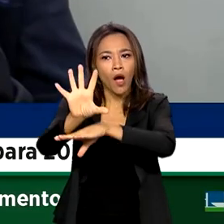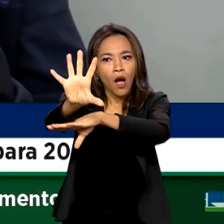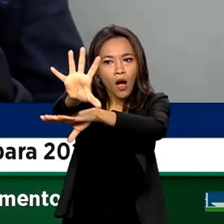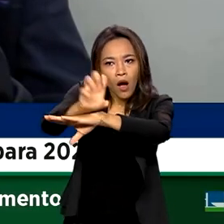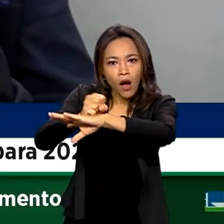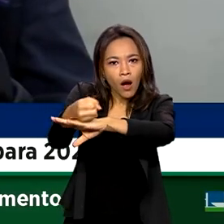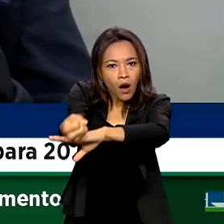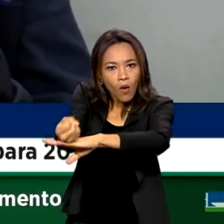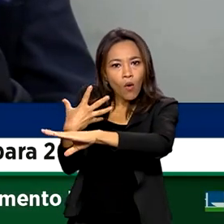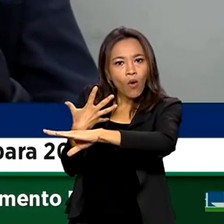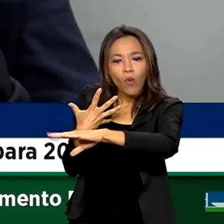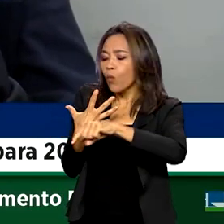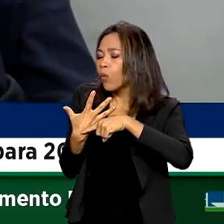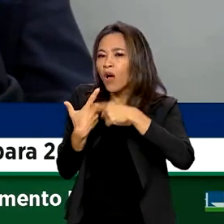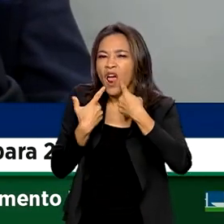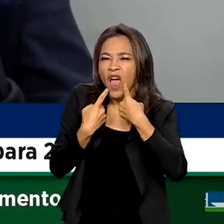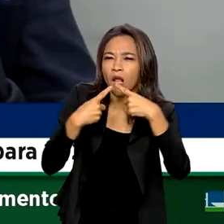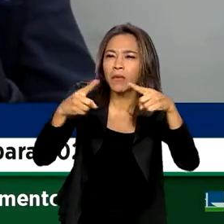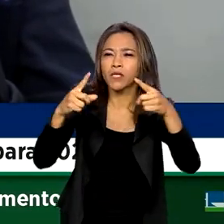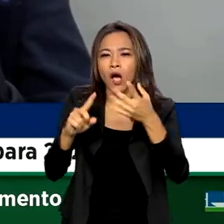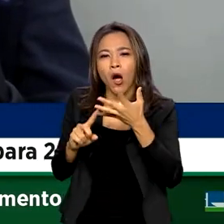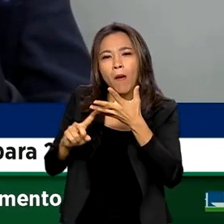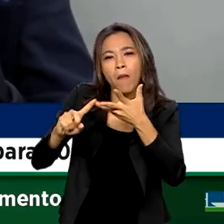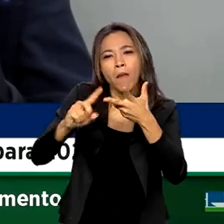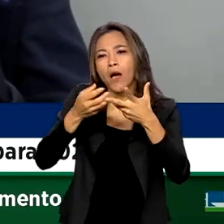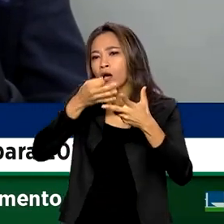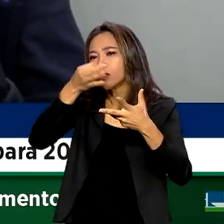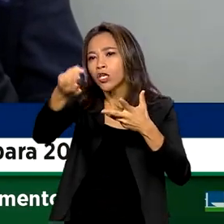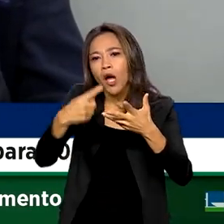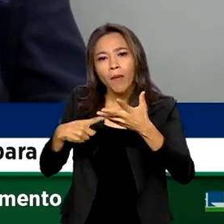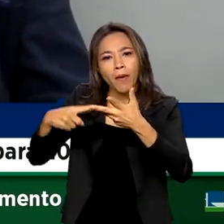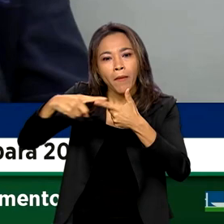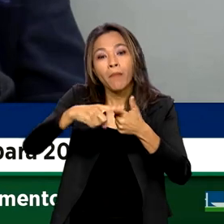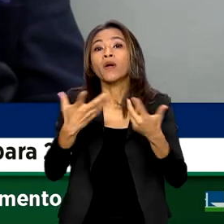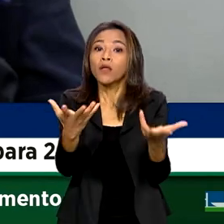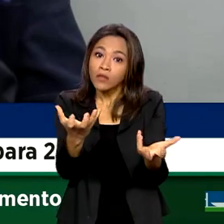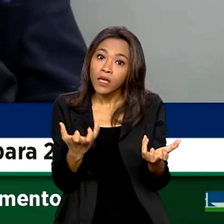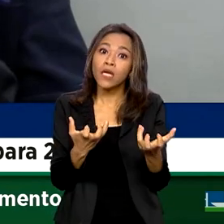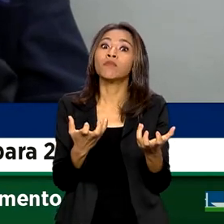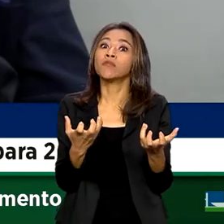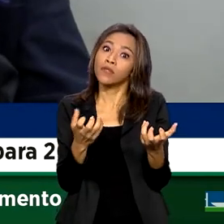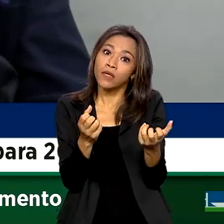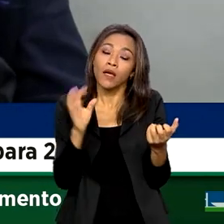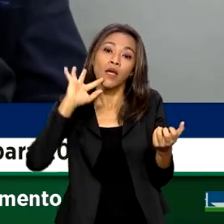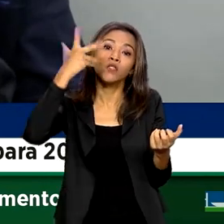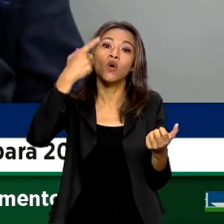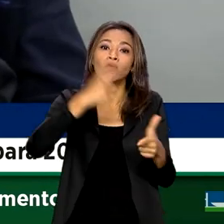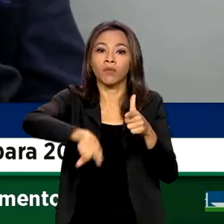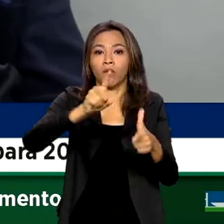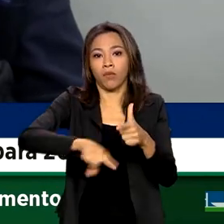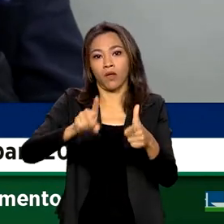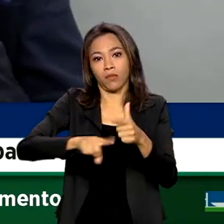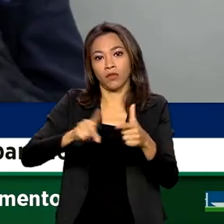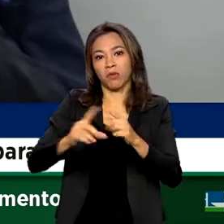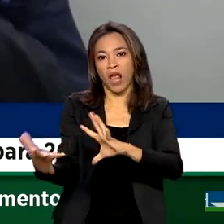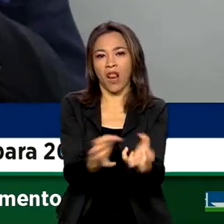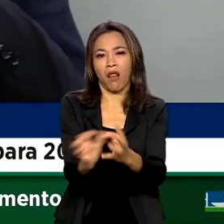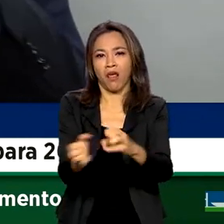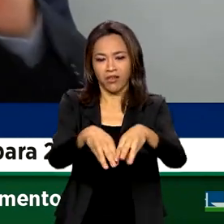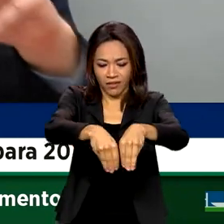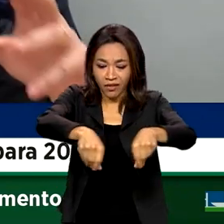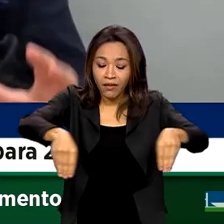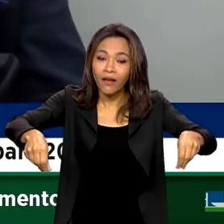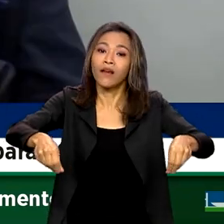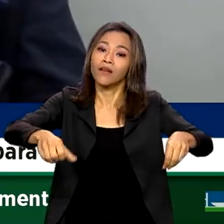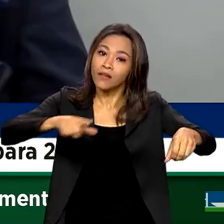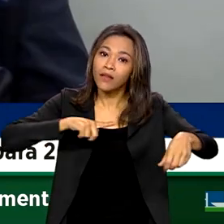assim, nós queremos que todos os conflitos agrários sejam resolvidos em paz. Que nós possamos construir um